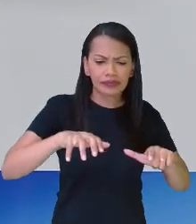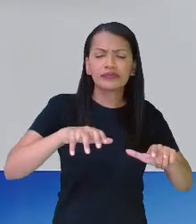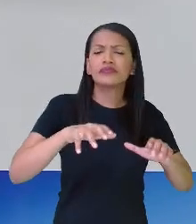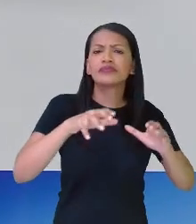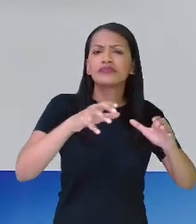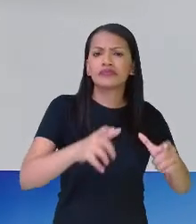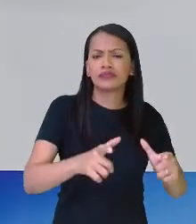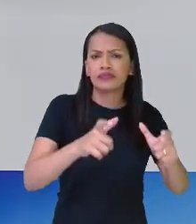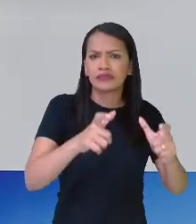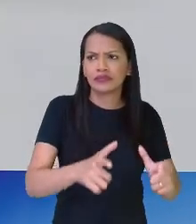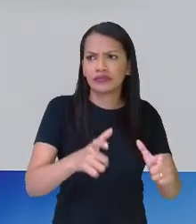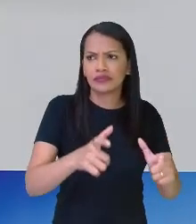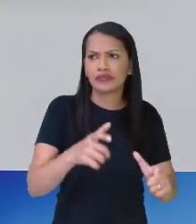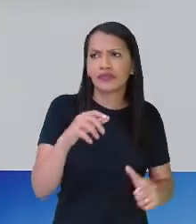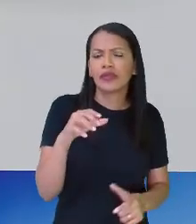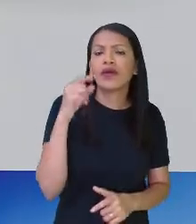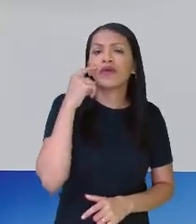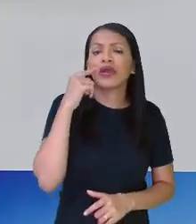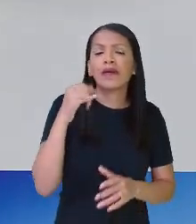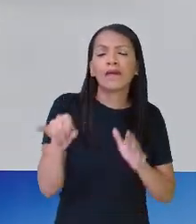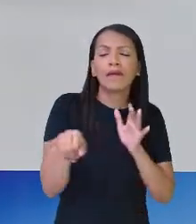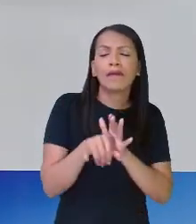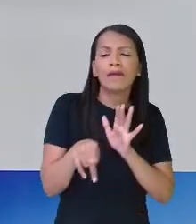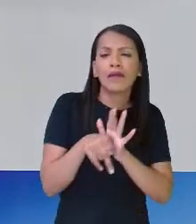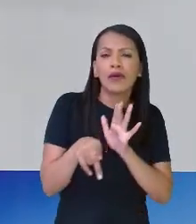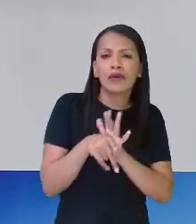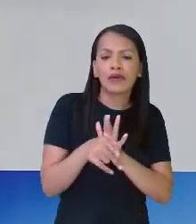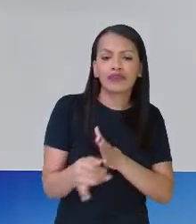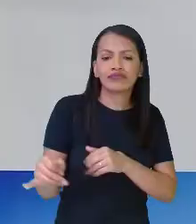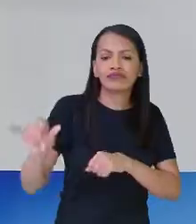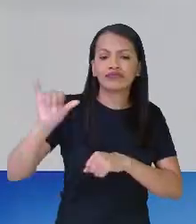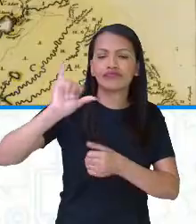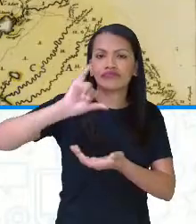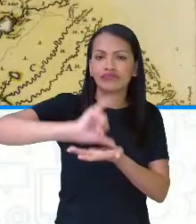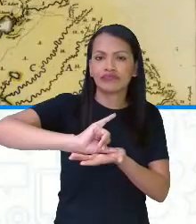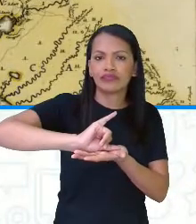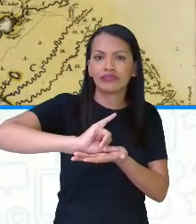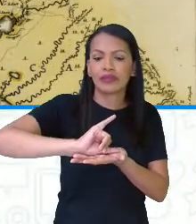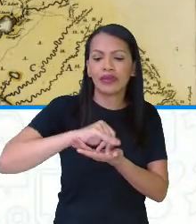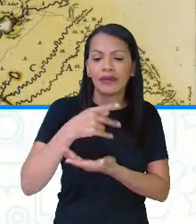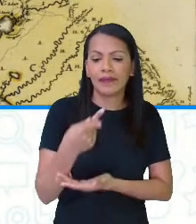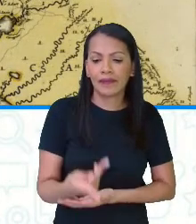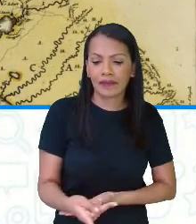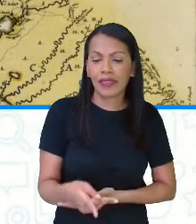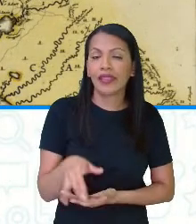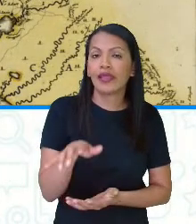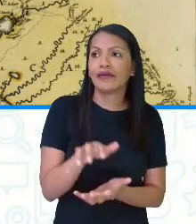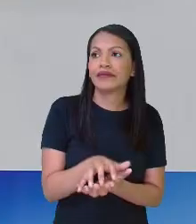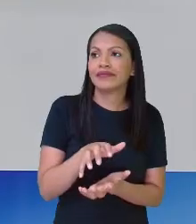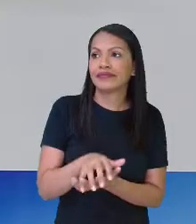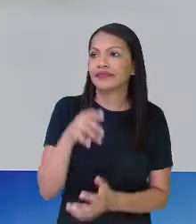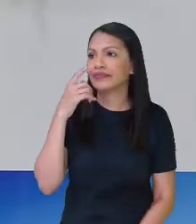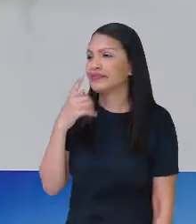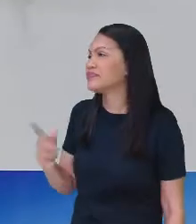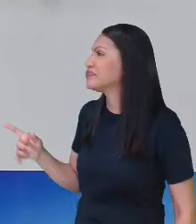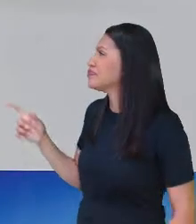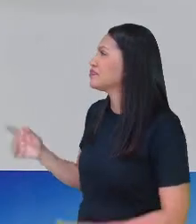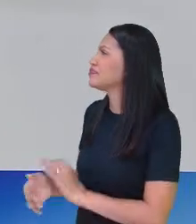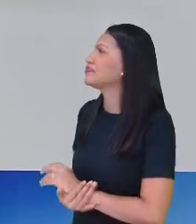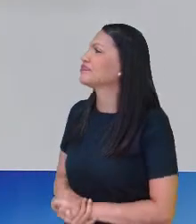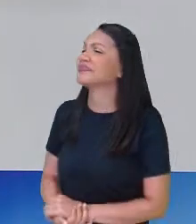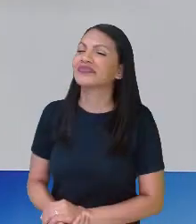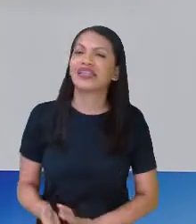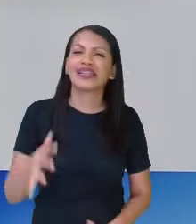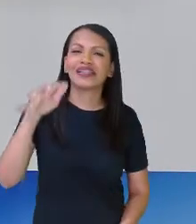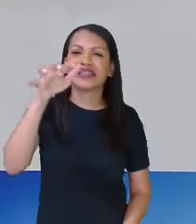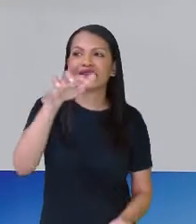Barriga, então, capitania de Pernambuco. Por isso que a gente está vendo ali, ó, o mapinha da capitania de Pernambuco e ali